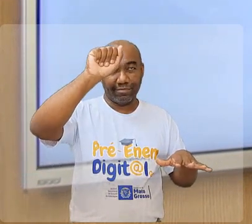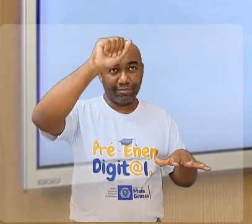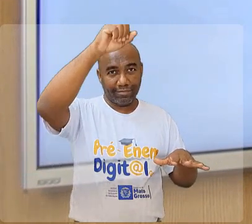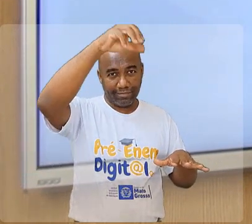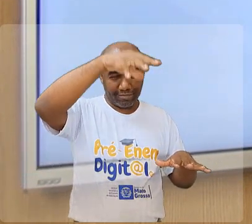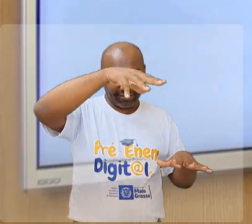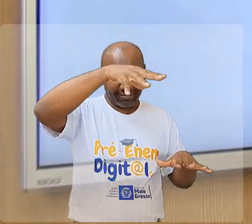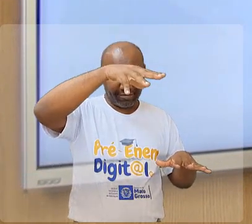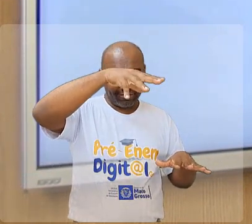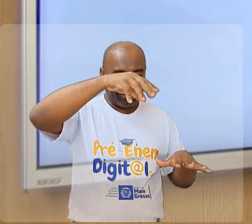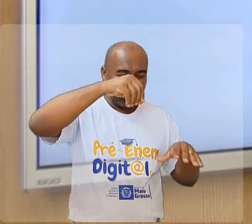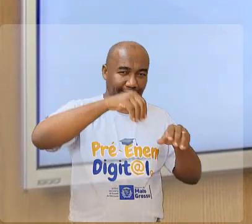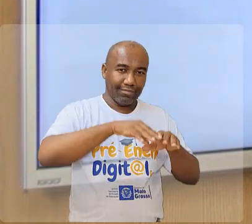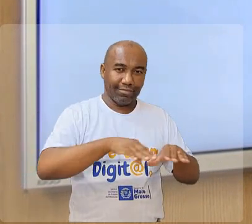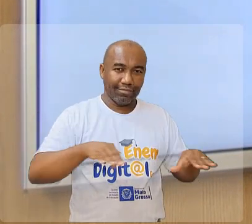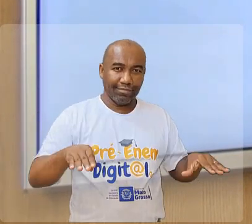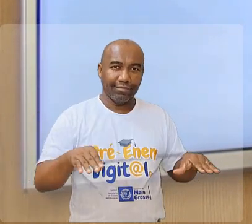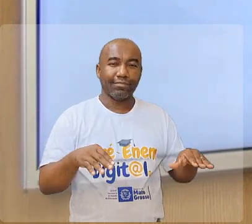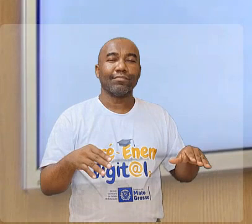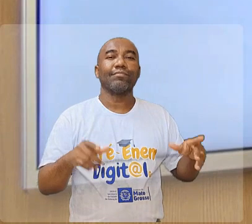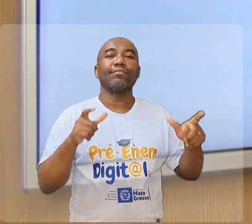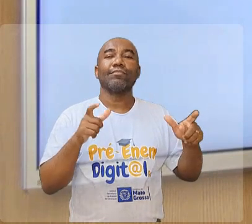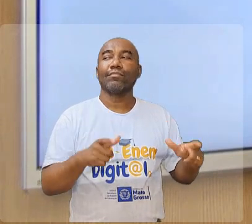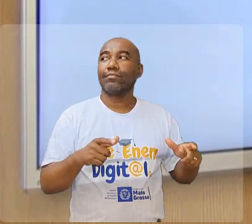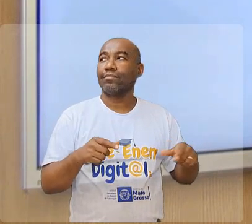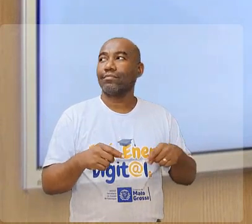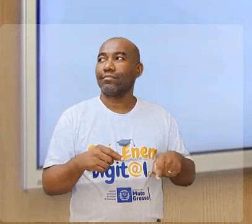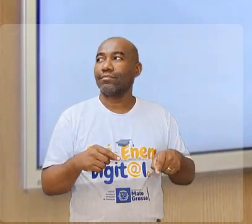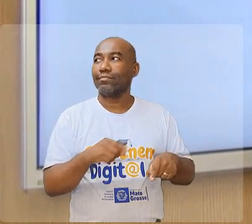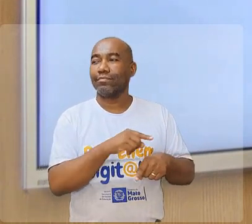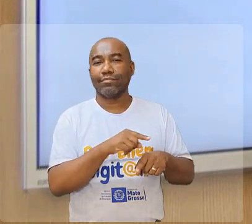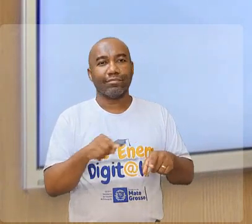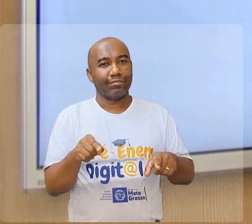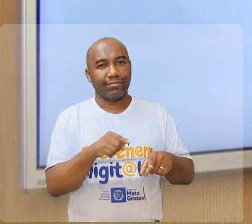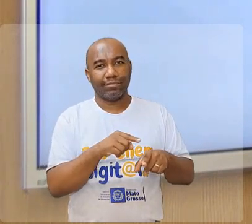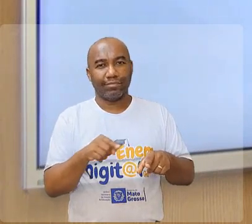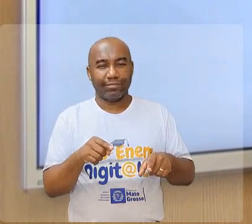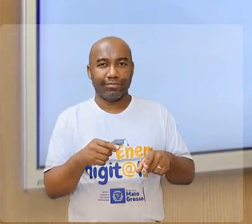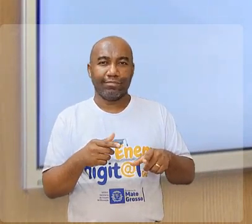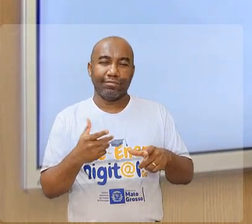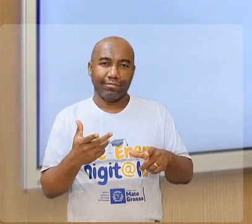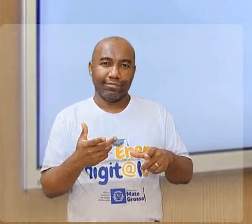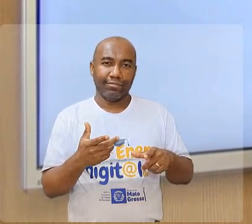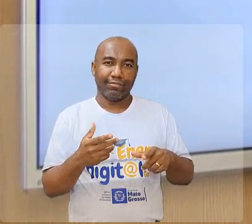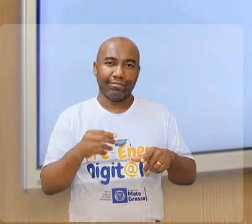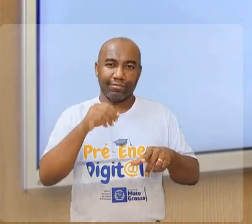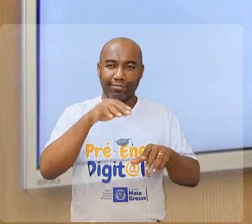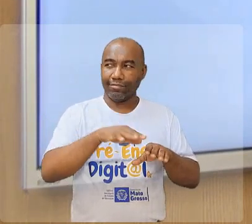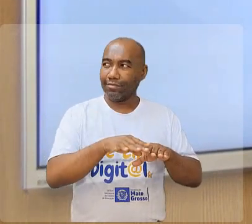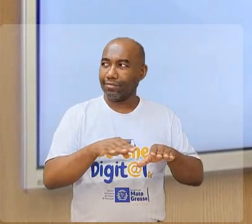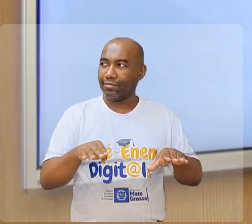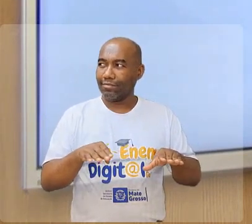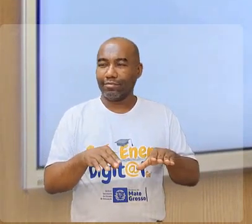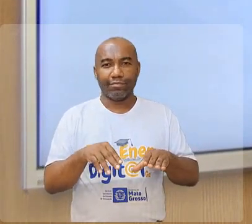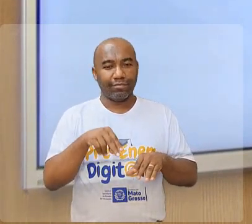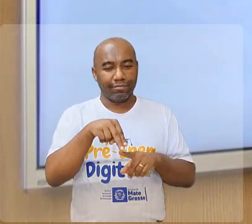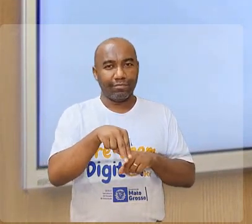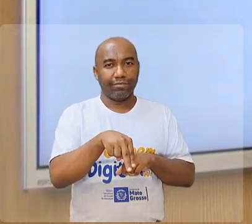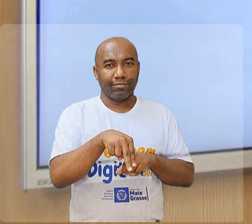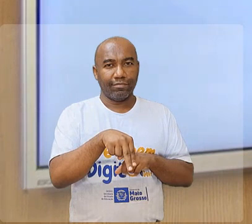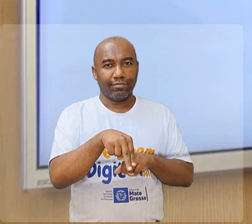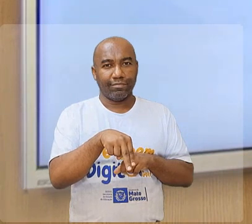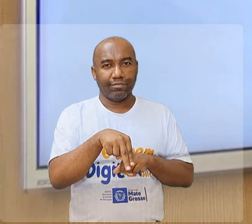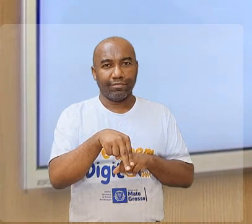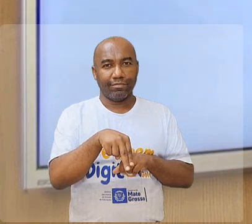no telhado que mede ser aonde vai ser a sombra desses e a sombra ou seja na verdade vai produzir a sombra Aonde